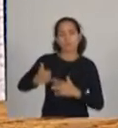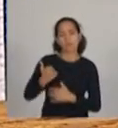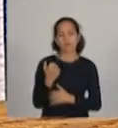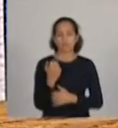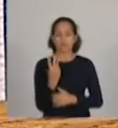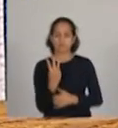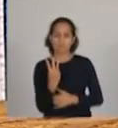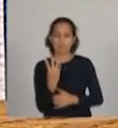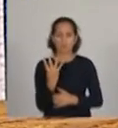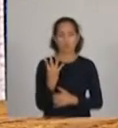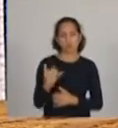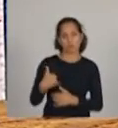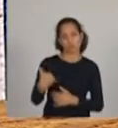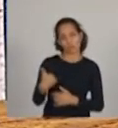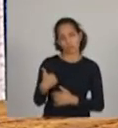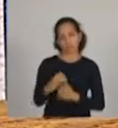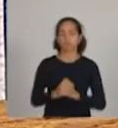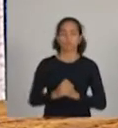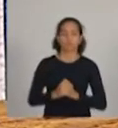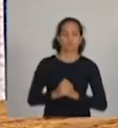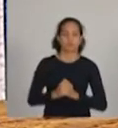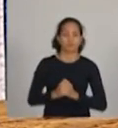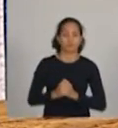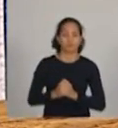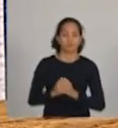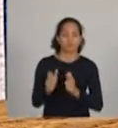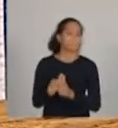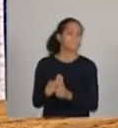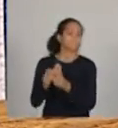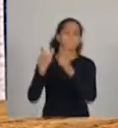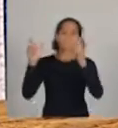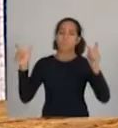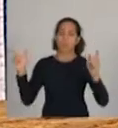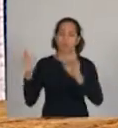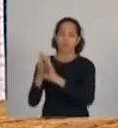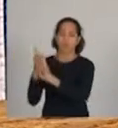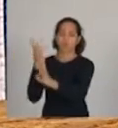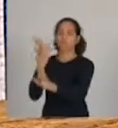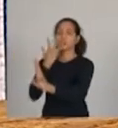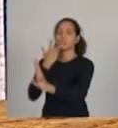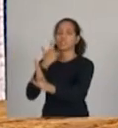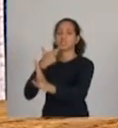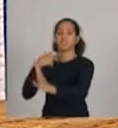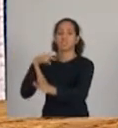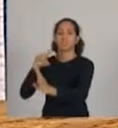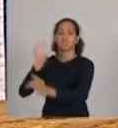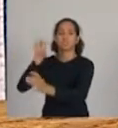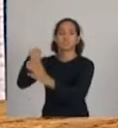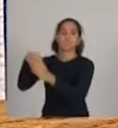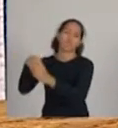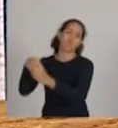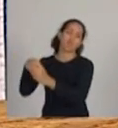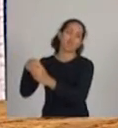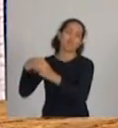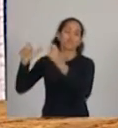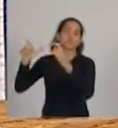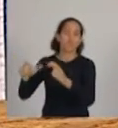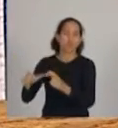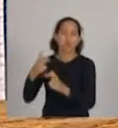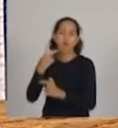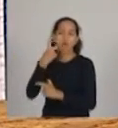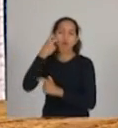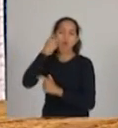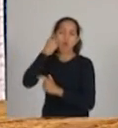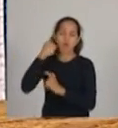4 anos. E uma grande parte das crianças que estão para a adoção tem mais de